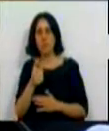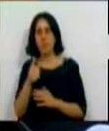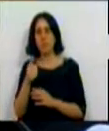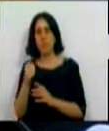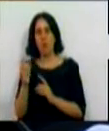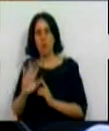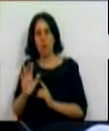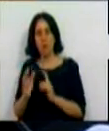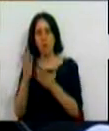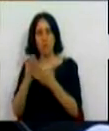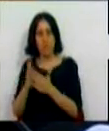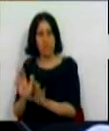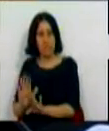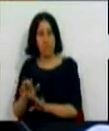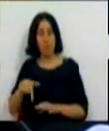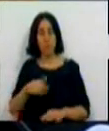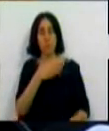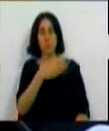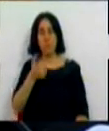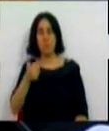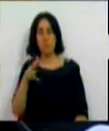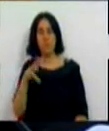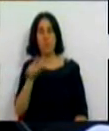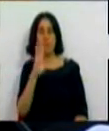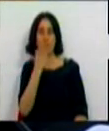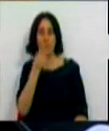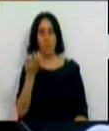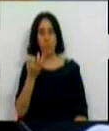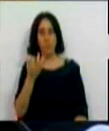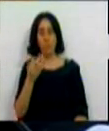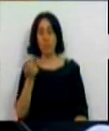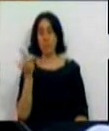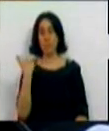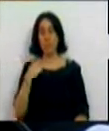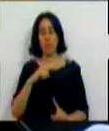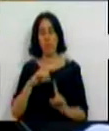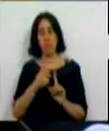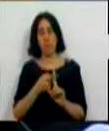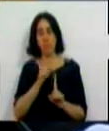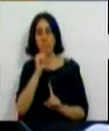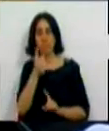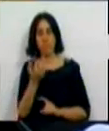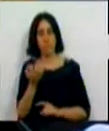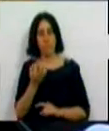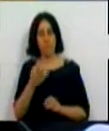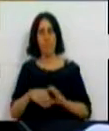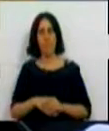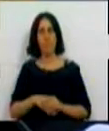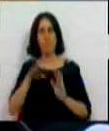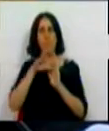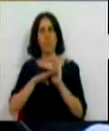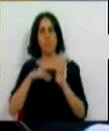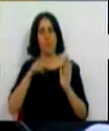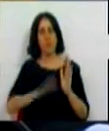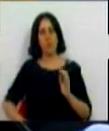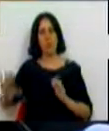Hoje, cerca de 115 mil alunos reprovaram no ano passado. O Programa Nacional de Promoção do